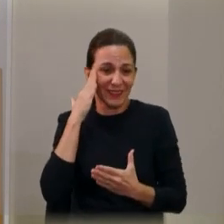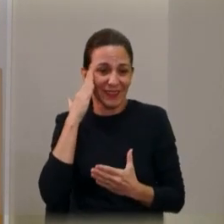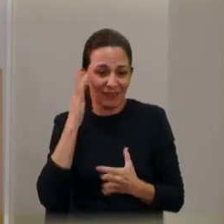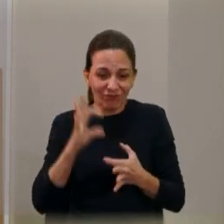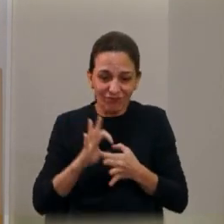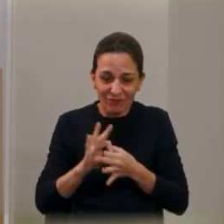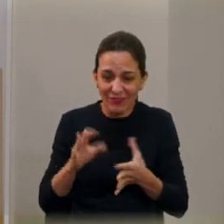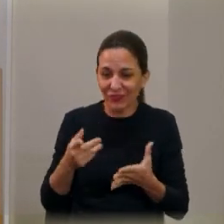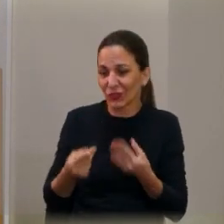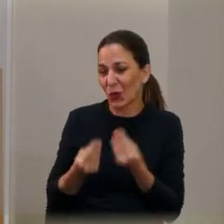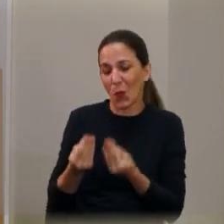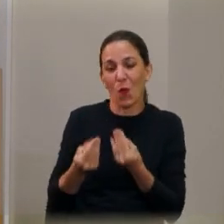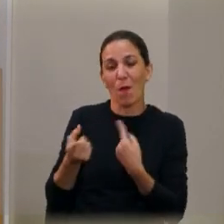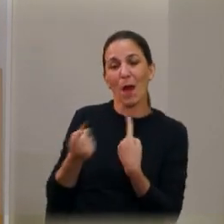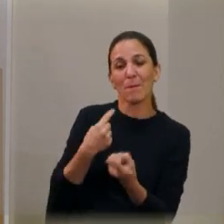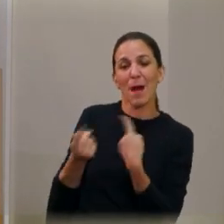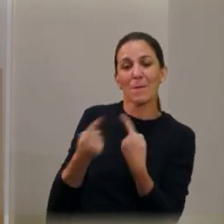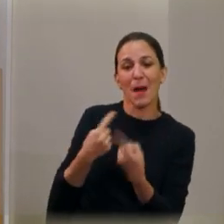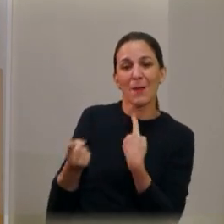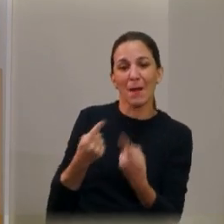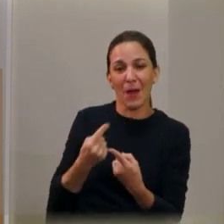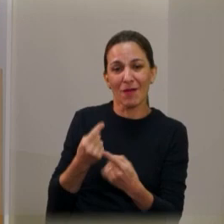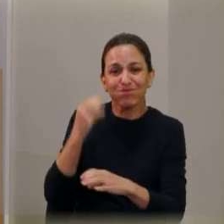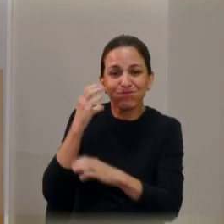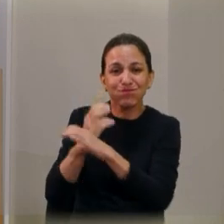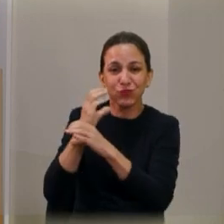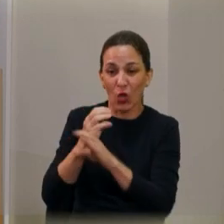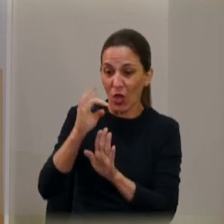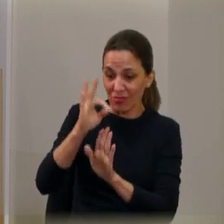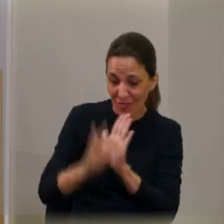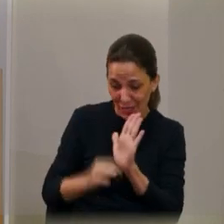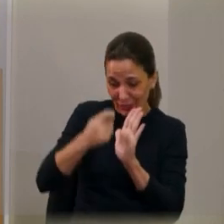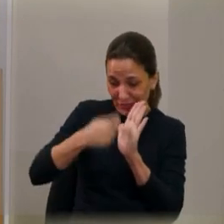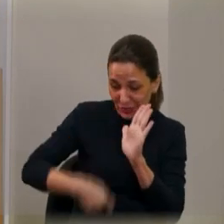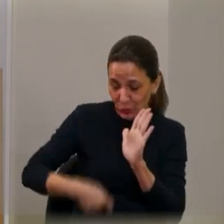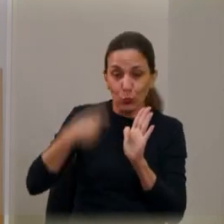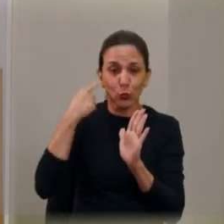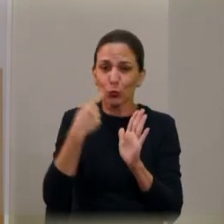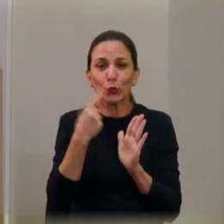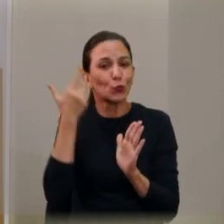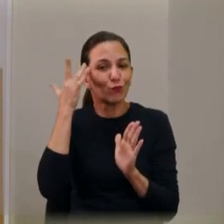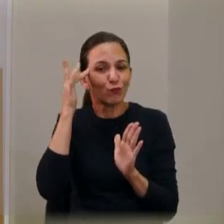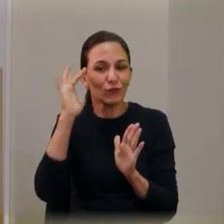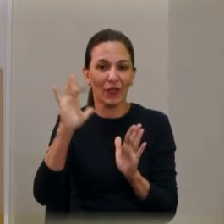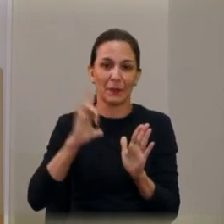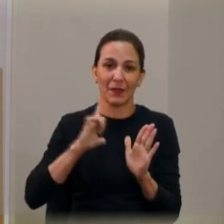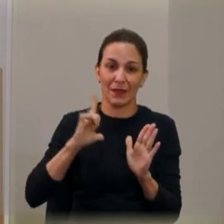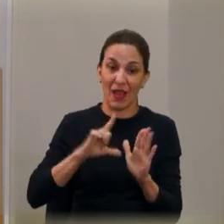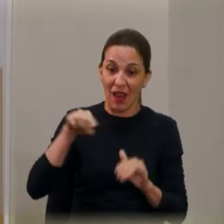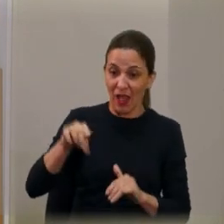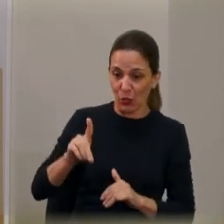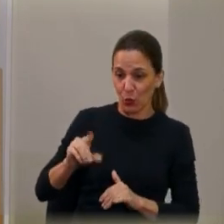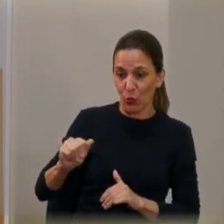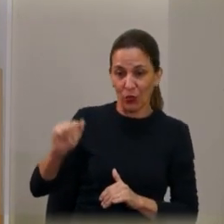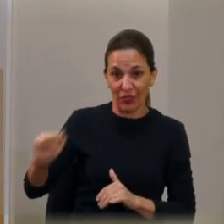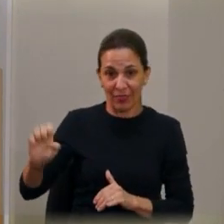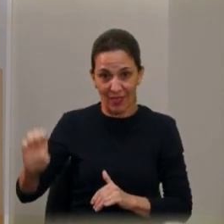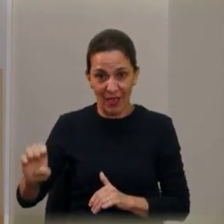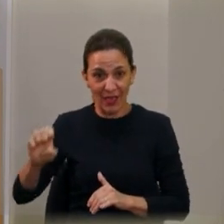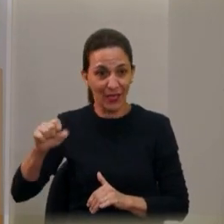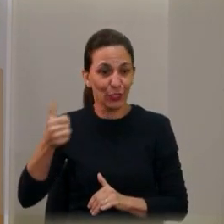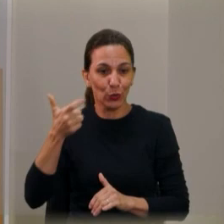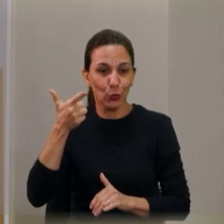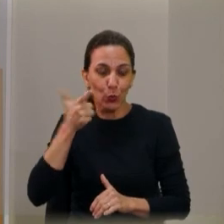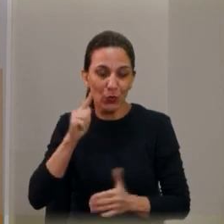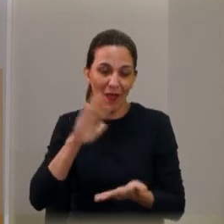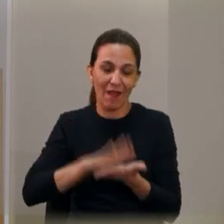dispostos para fazer esse diálogo mínimo mesmo que por escrita porque o dai não tem o intérprete de libras então a gente acolheu ele